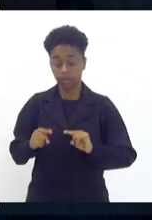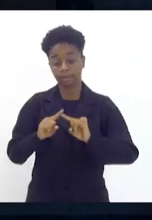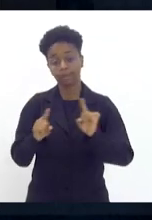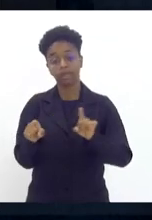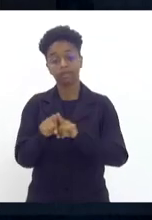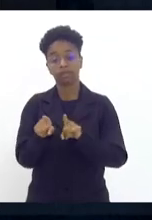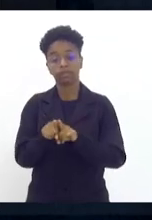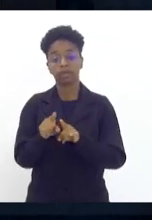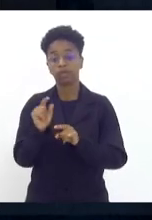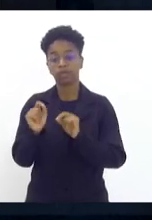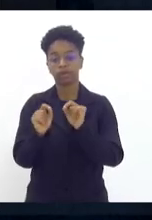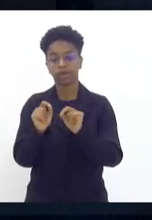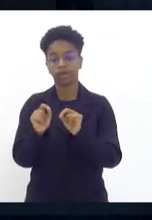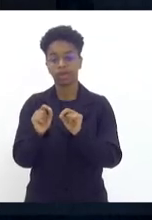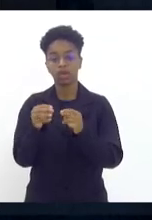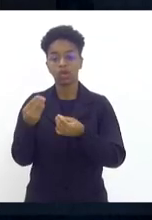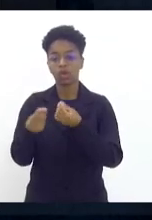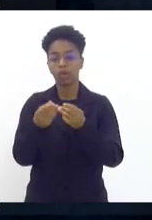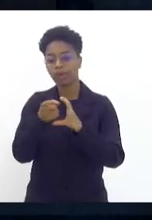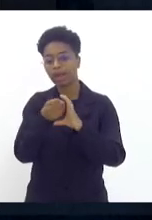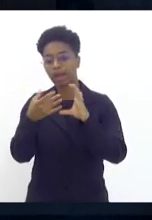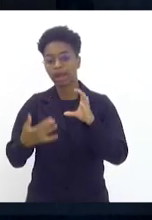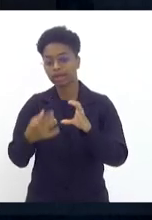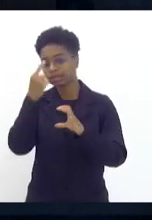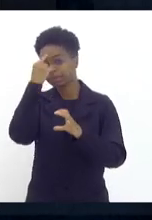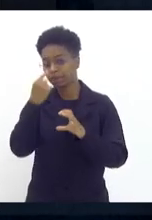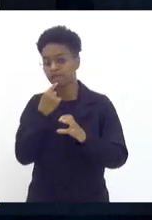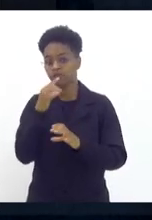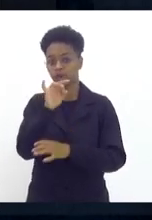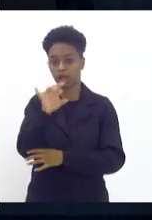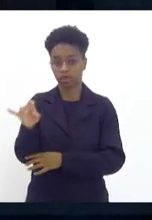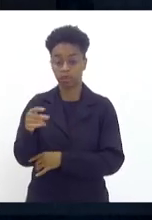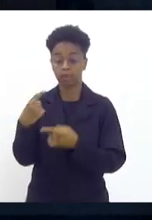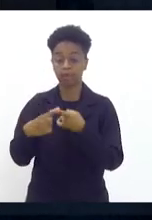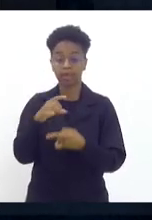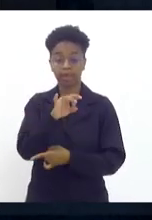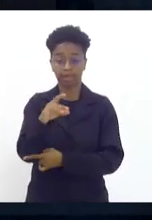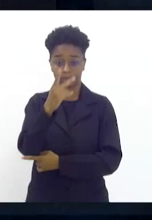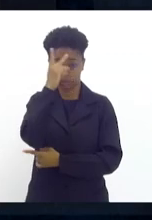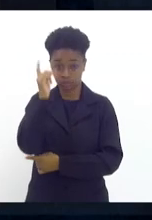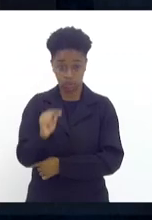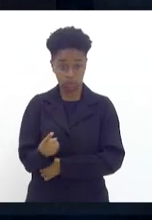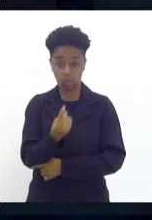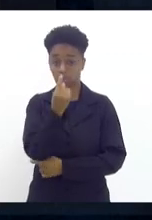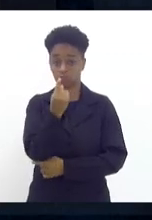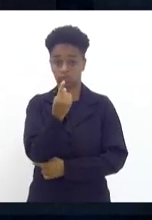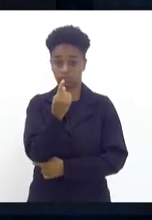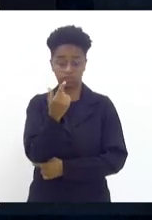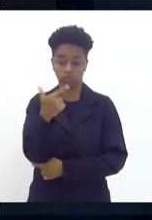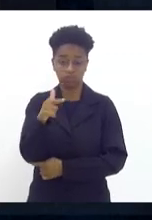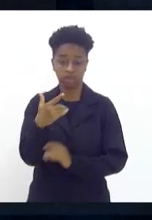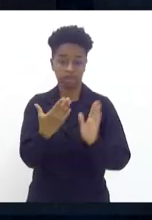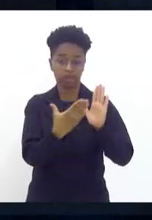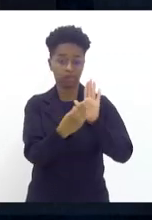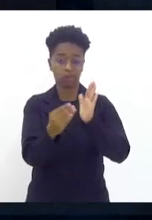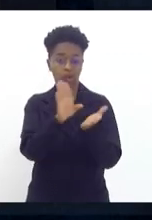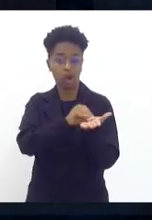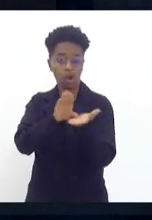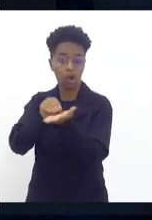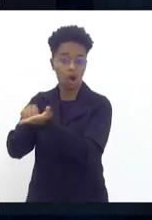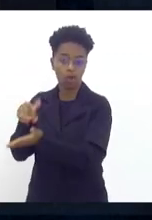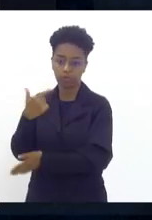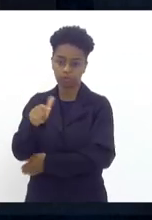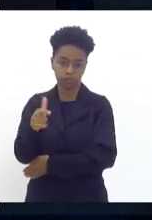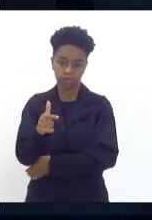o quê? A singularidade. Por quê? Porque cada pessoa é única, cada pessoa é irrepetível. Não existe